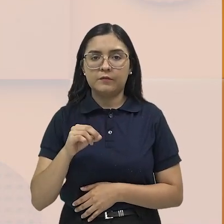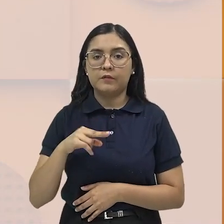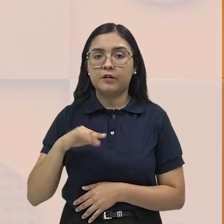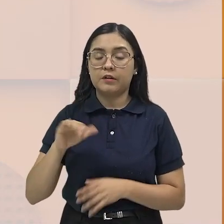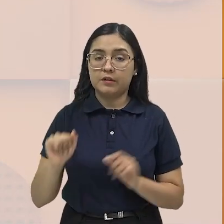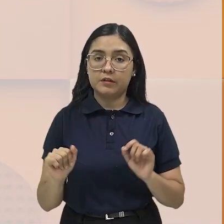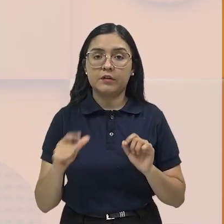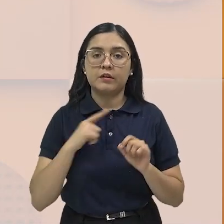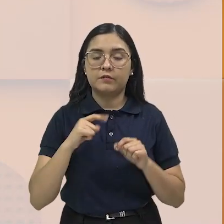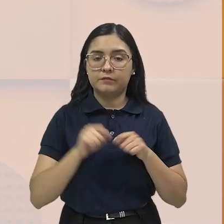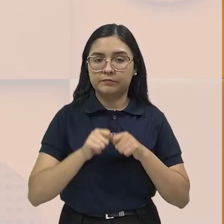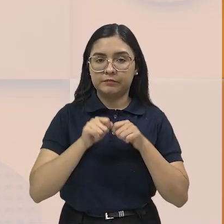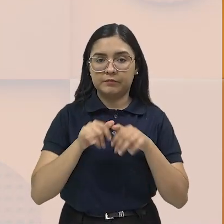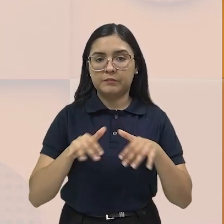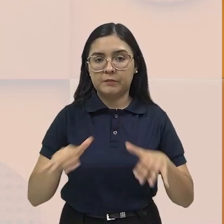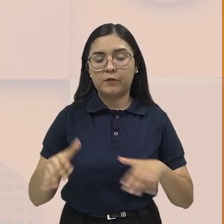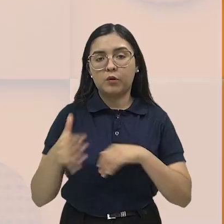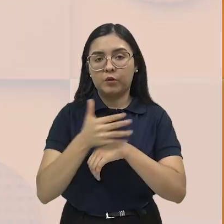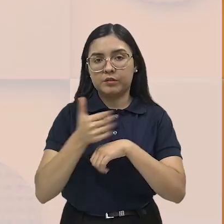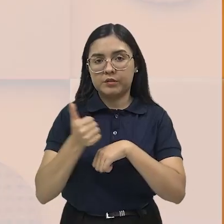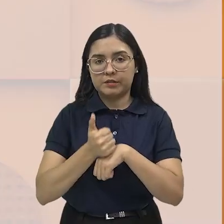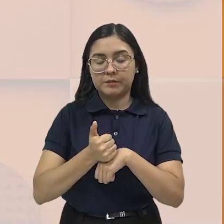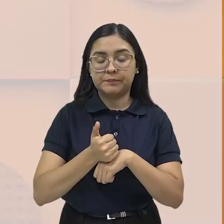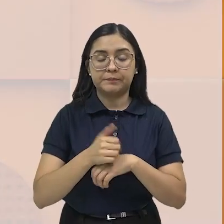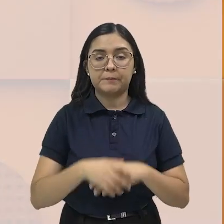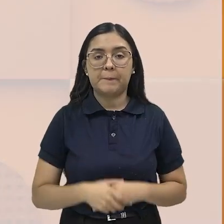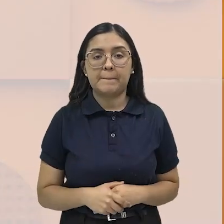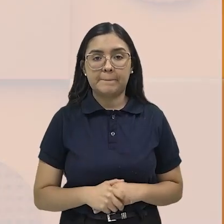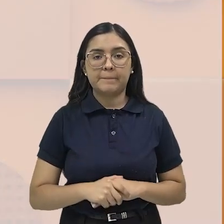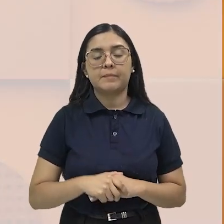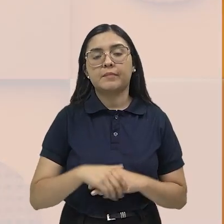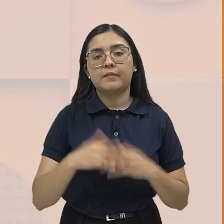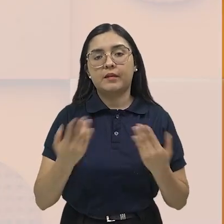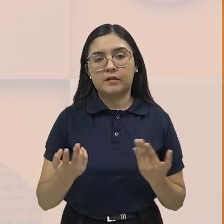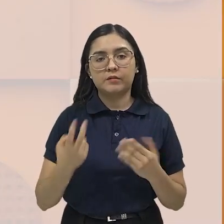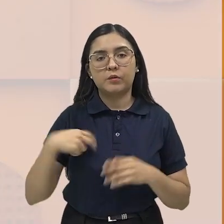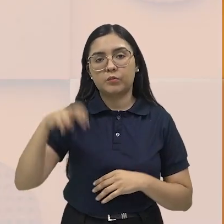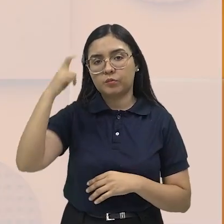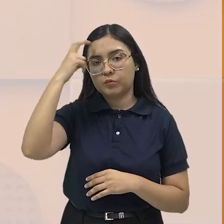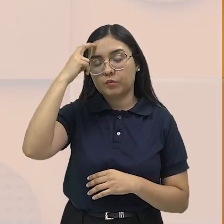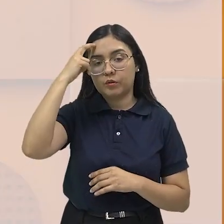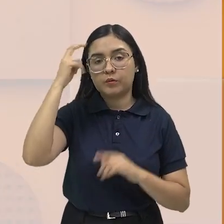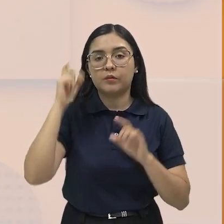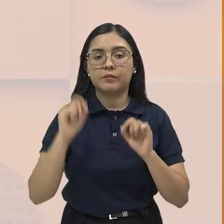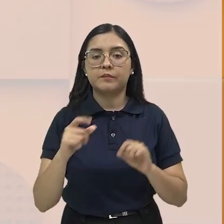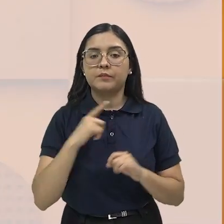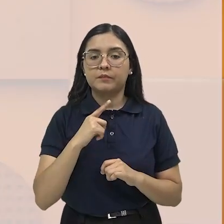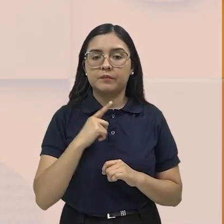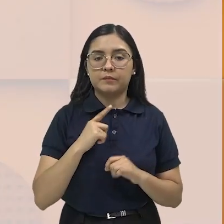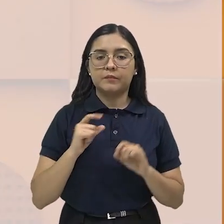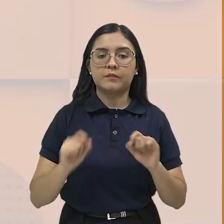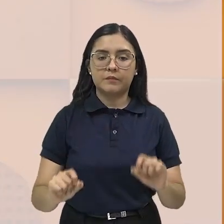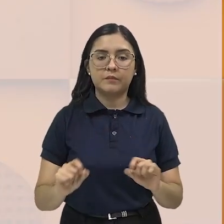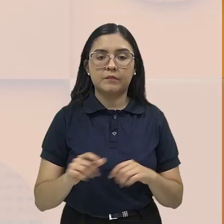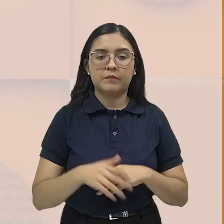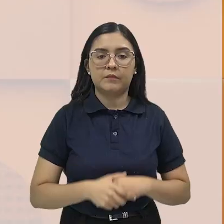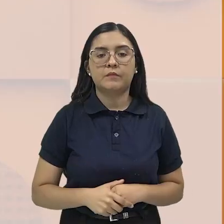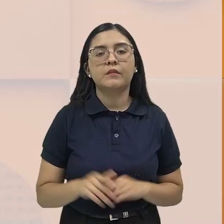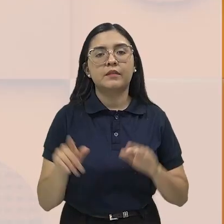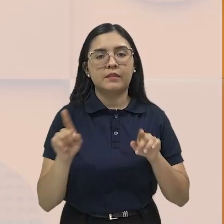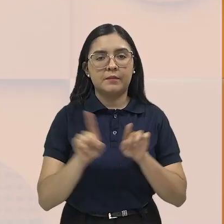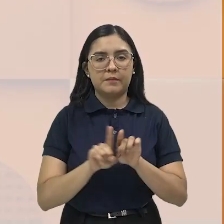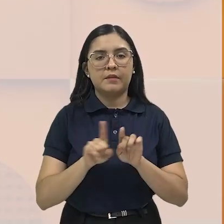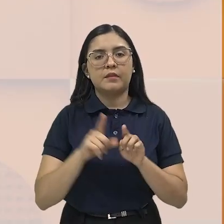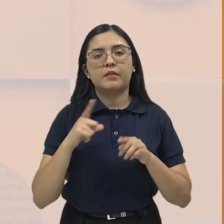da expansão para o oeste. Gente, é muito comum na cultura pop a gente ter ali acesso aos chamados filmes de